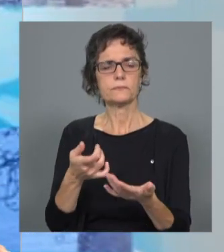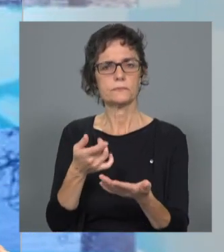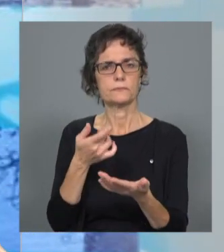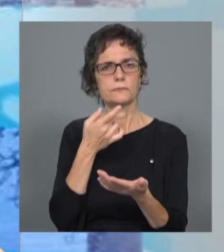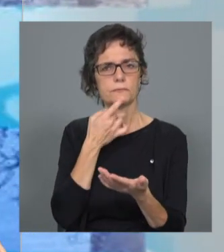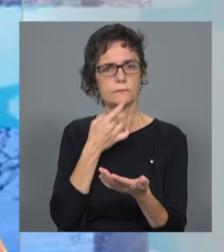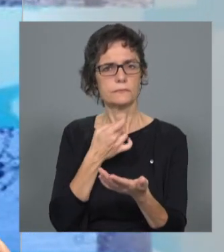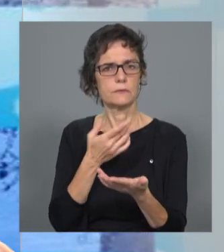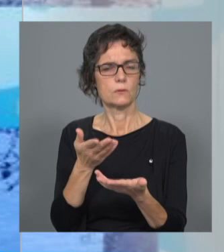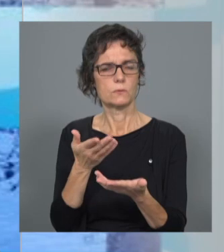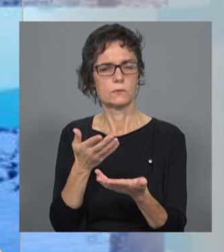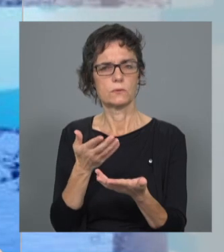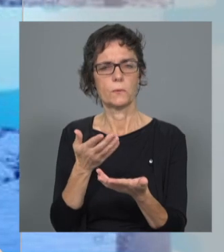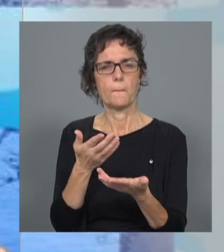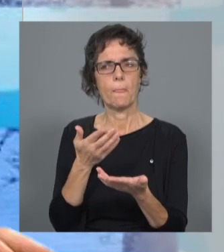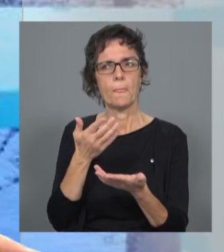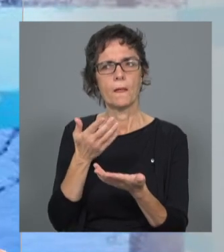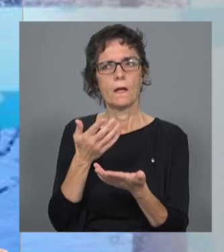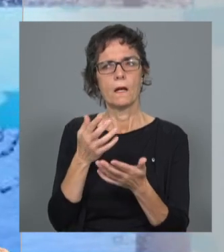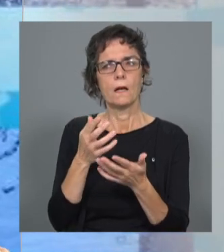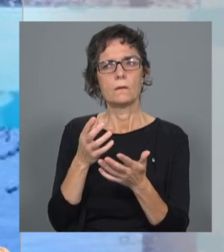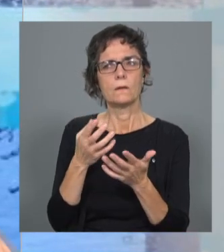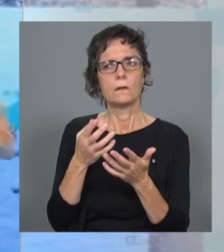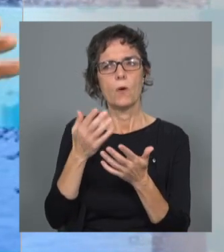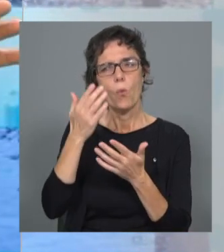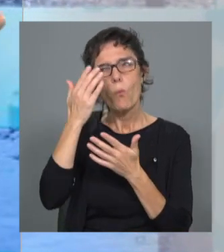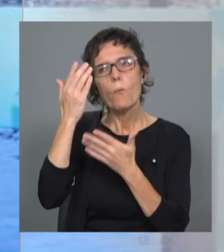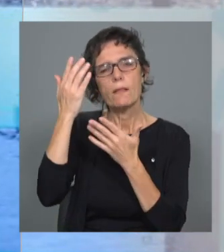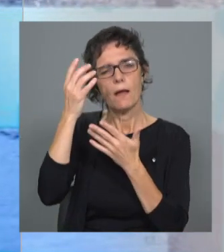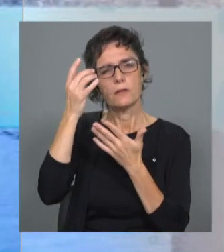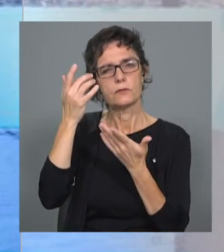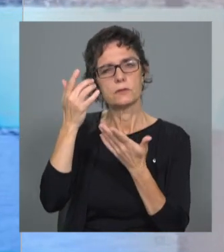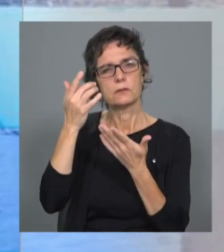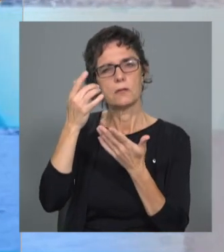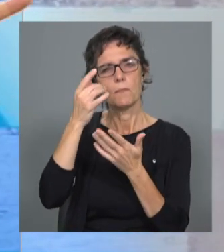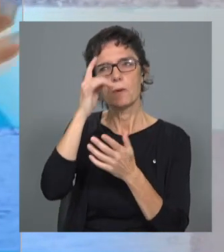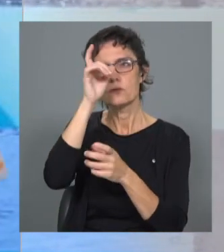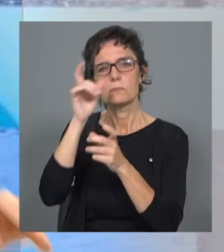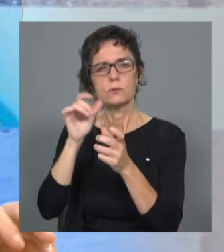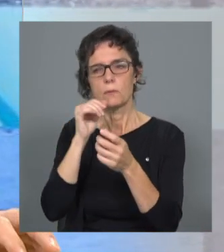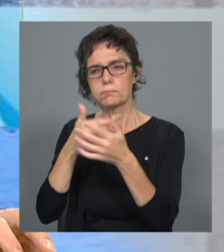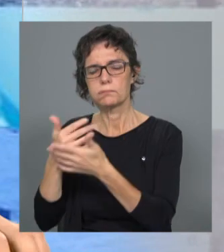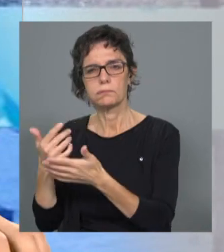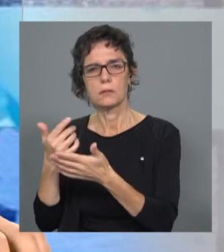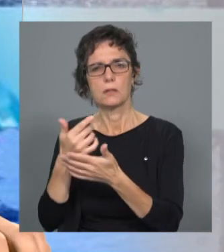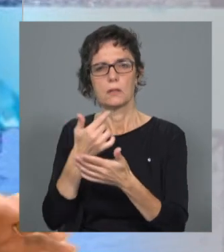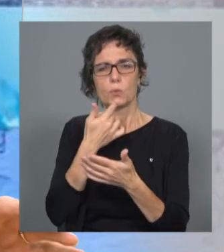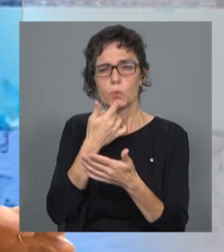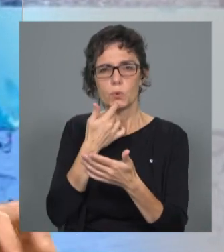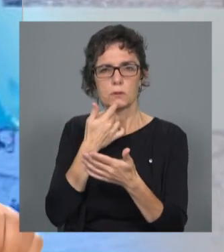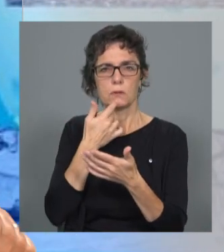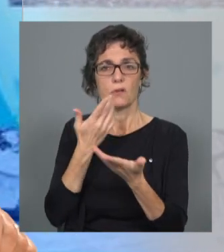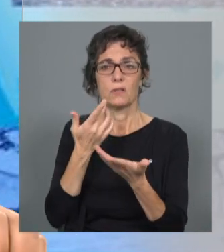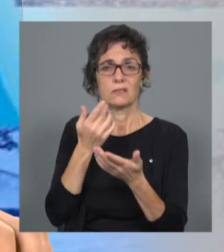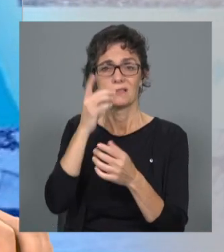homenagem é necessário fazer às vítimas que podem ficar entre estatísticas e sem